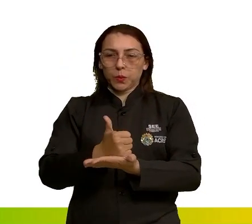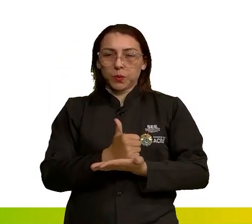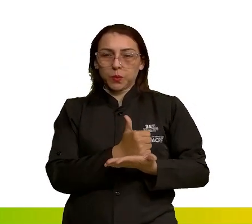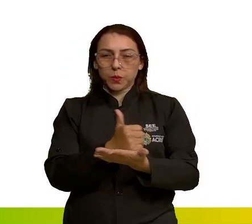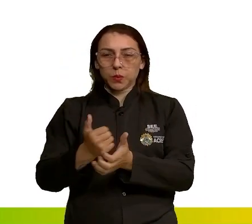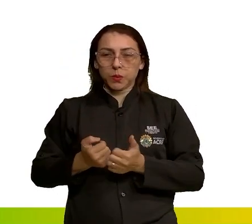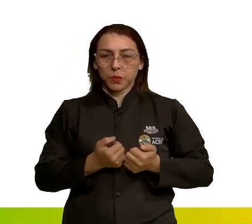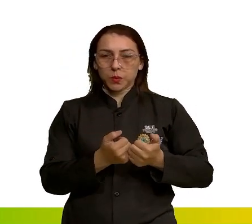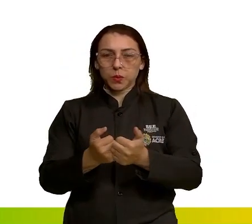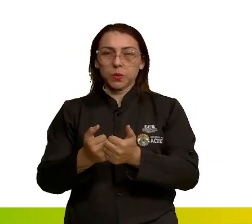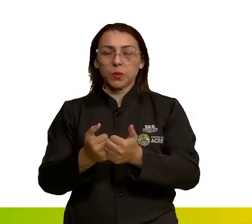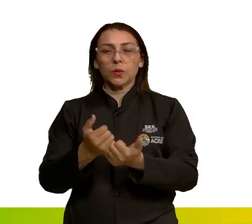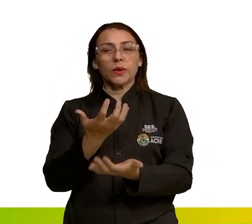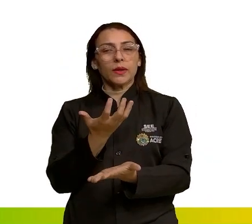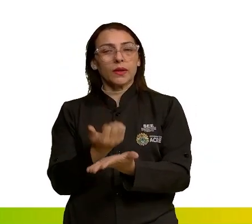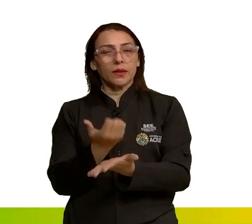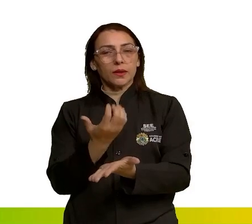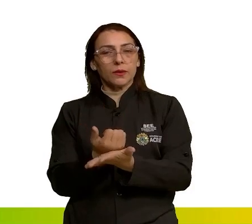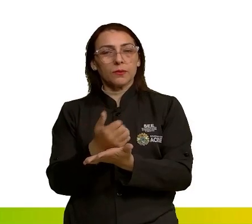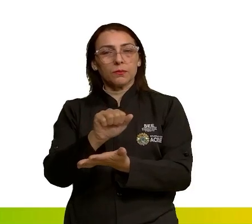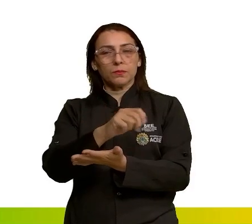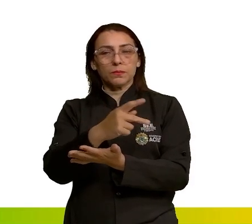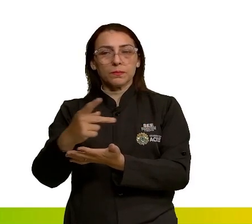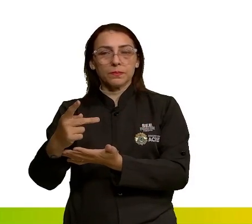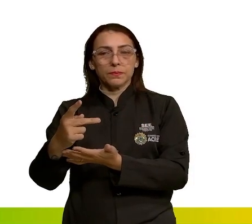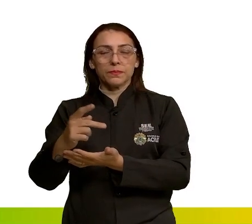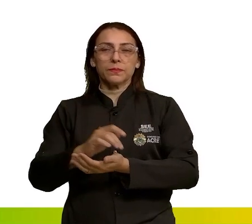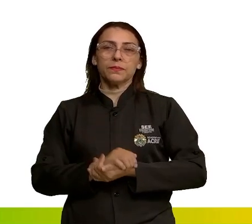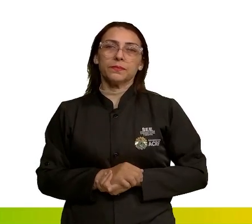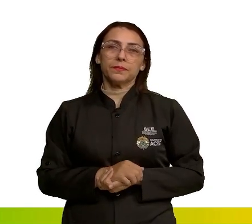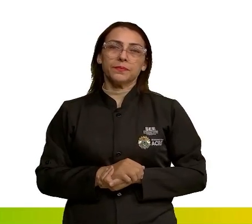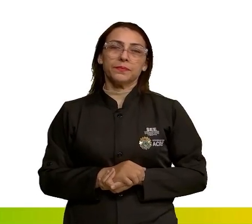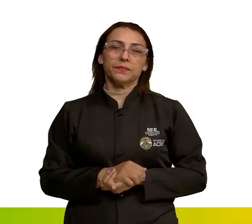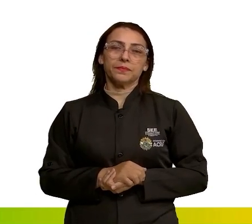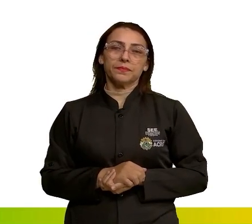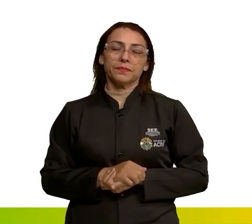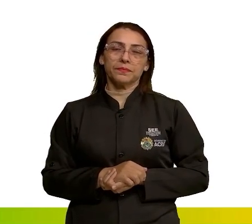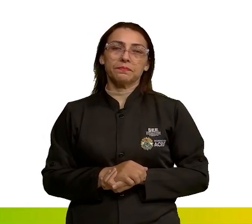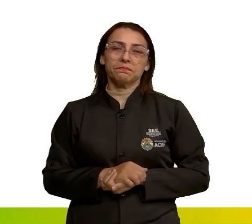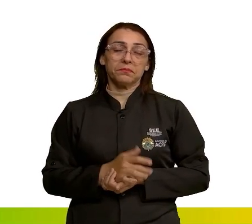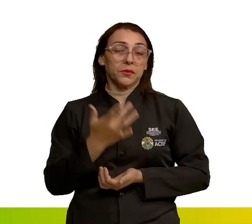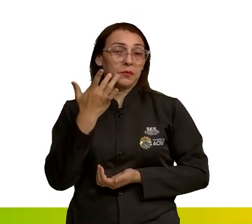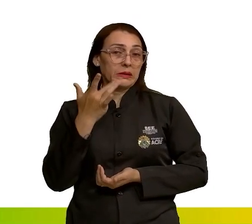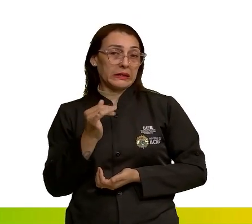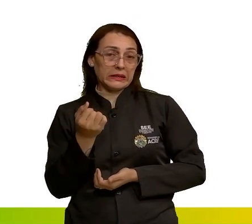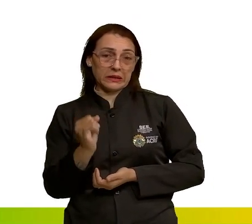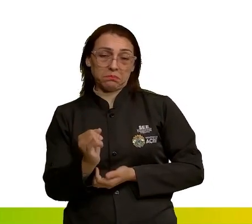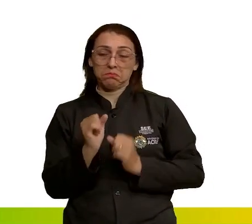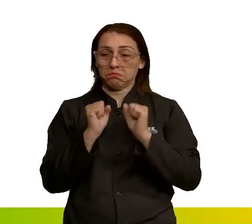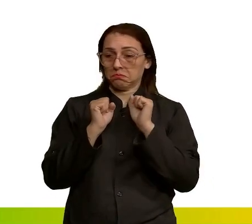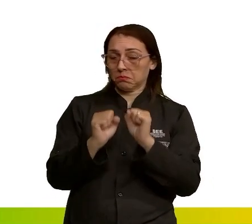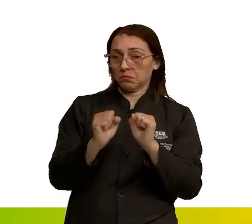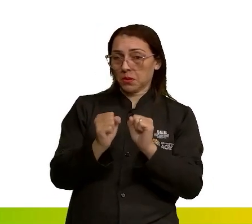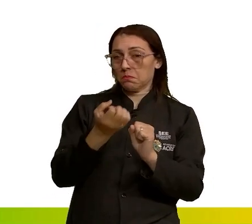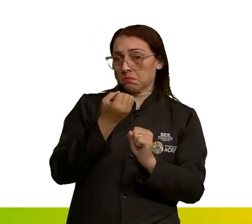aguçado por meio de jogos e aplicativos. Então, não sei se isso aqui pode ser